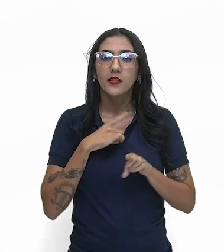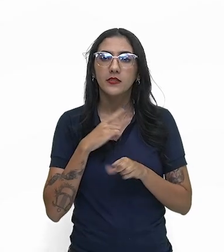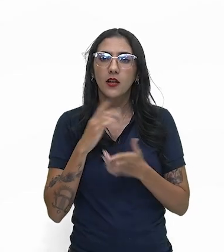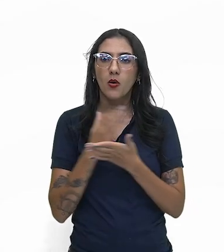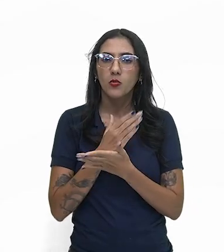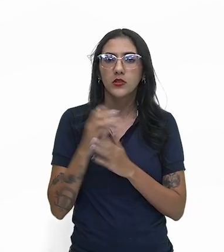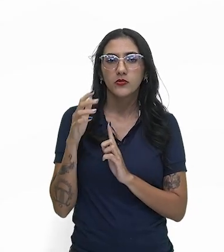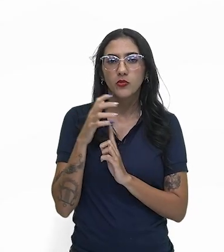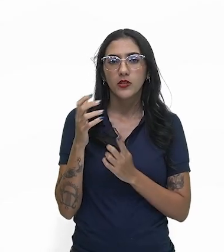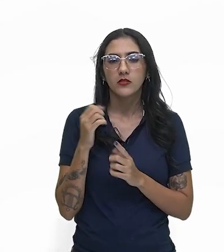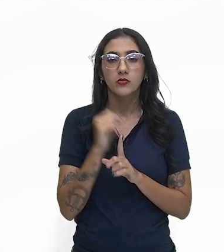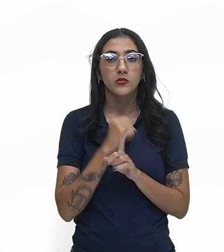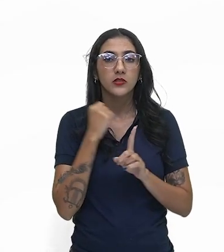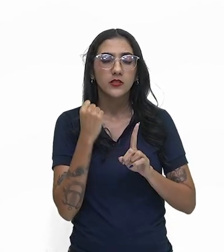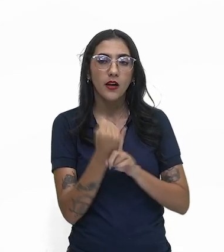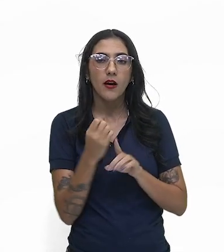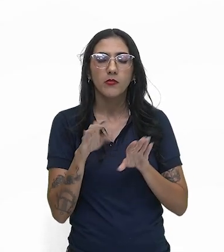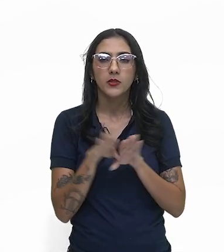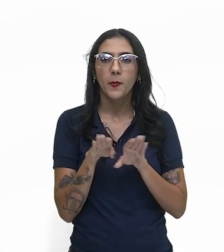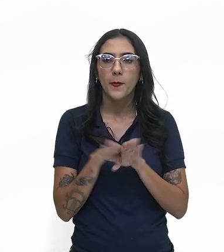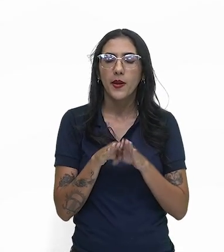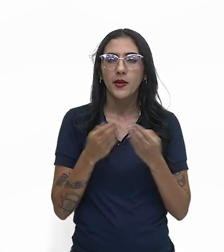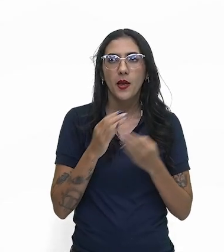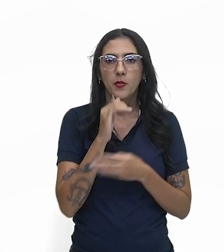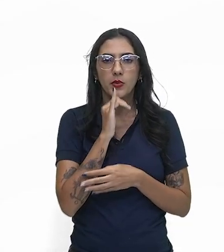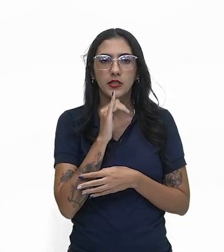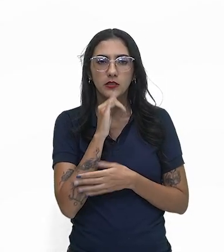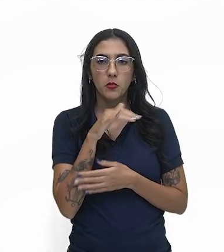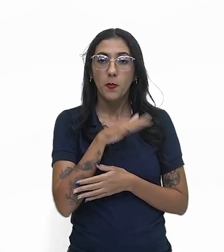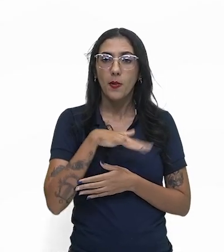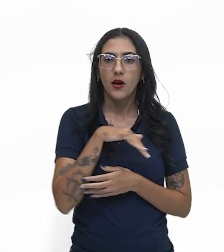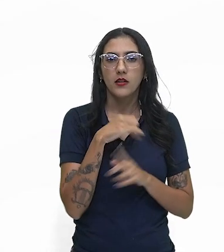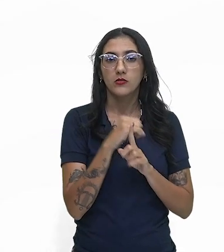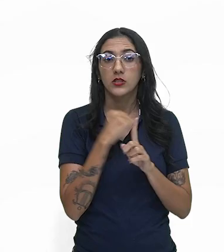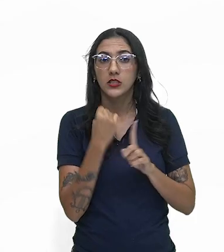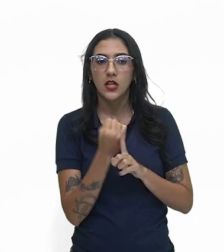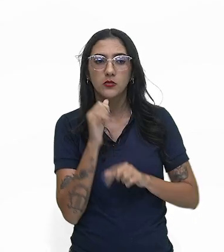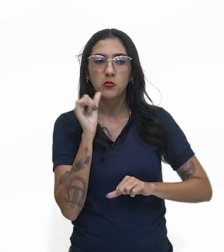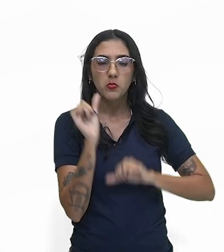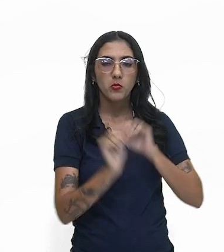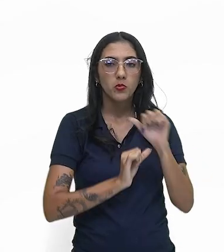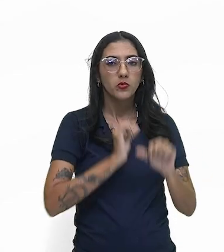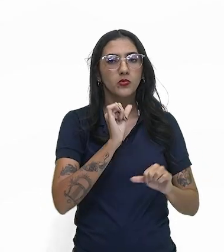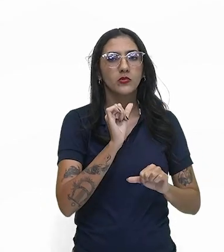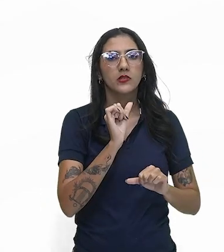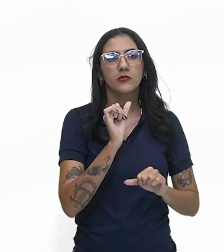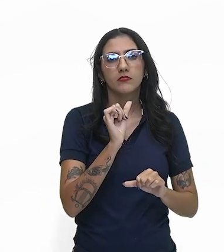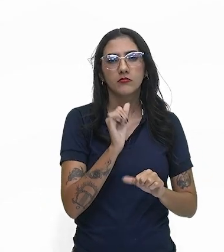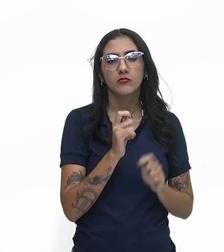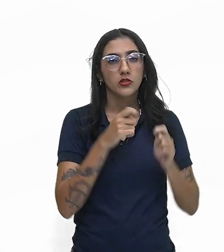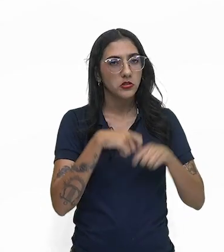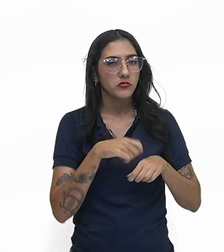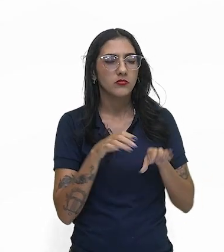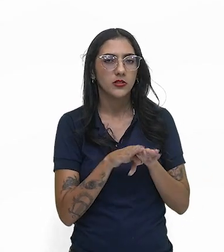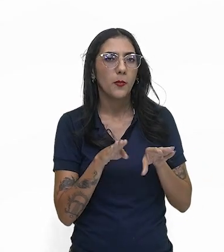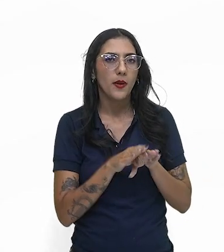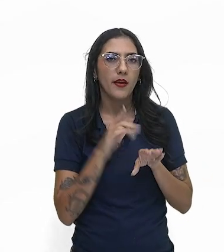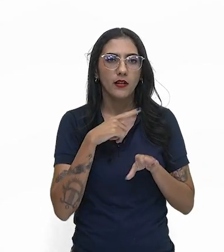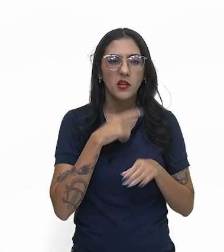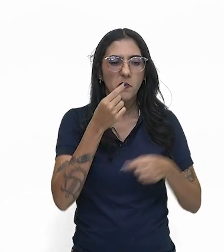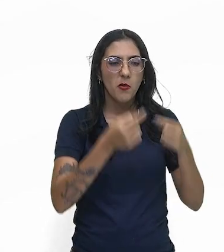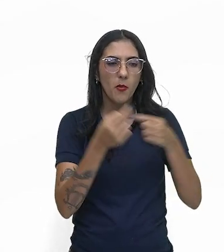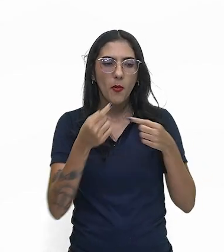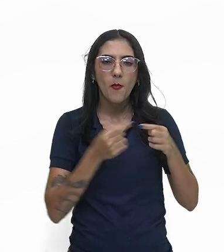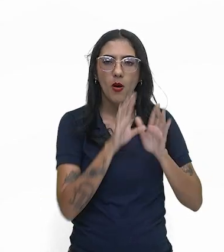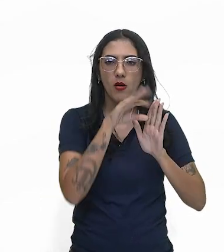fatores sociais, às vezes a sociedade se modifica, às vezes uma sociedade ela também tem seus